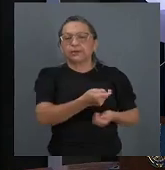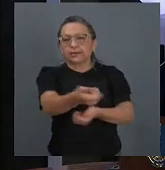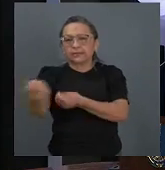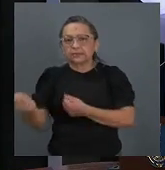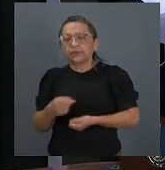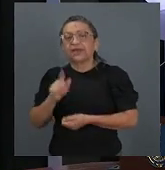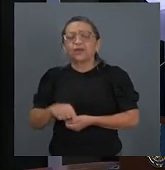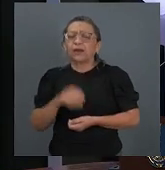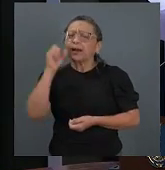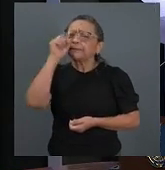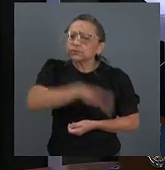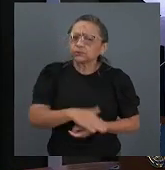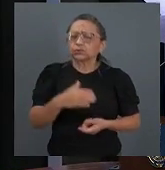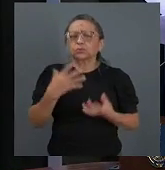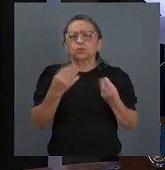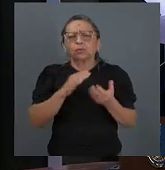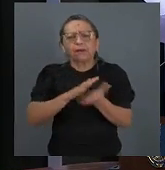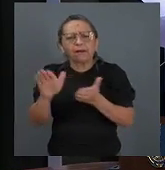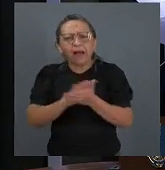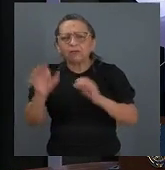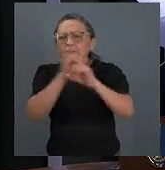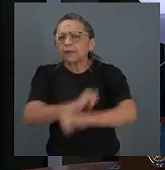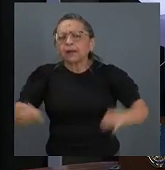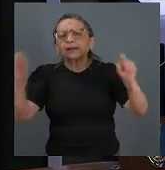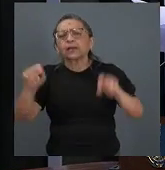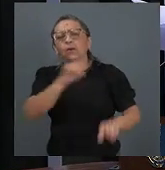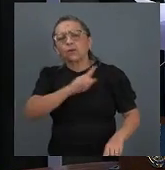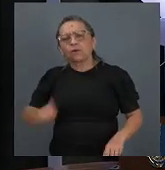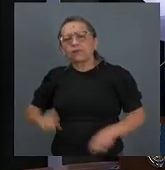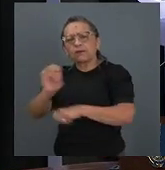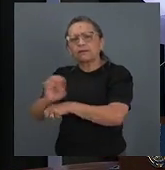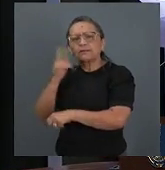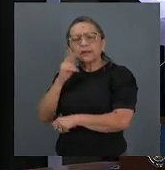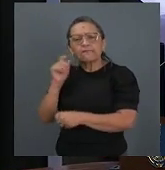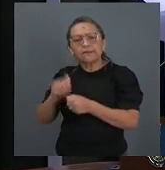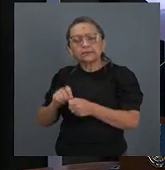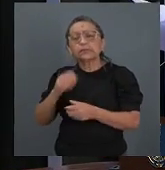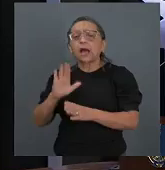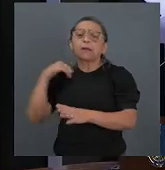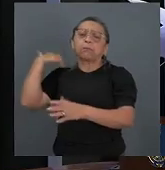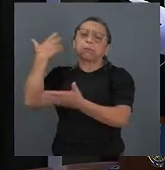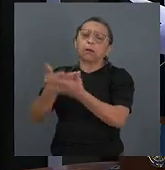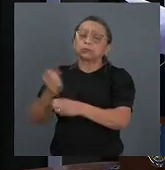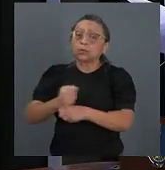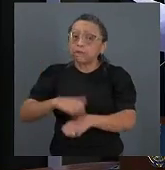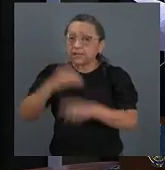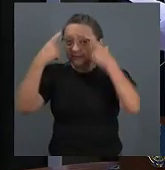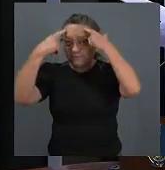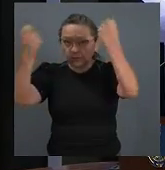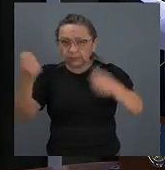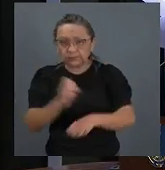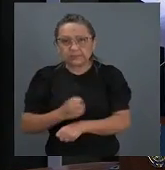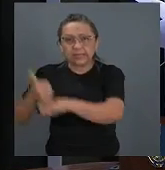uma imoralidade tantos gastos com propaganda feito pelo governo do estado do Ceará, que há muitos anos é um dos mais violentos do Brasil,